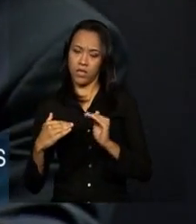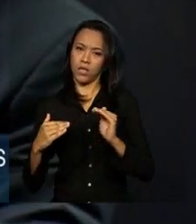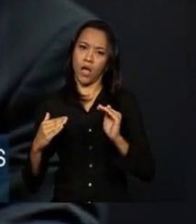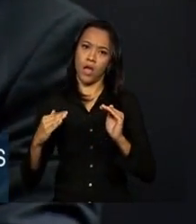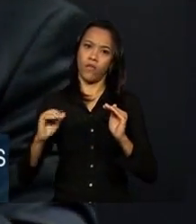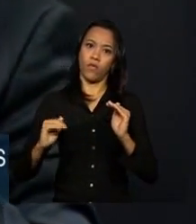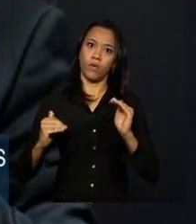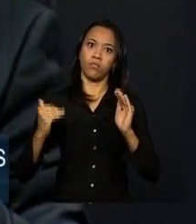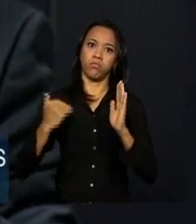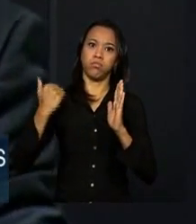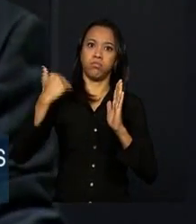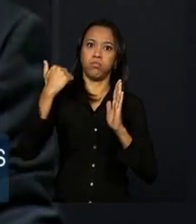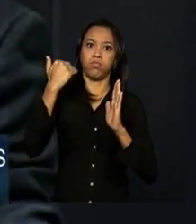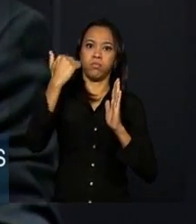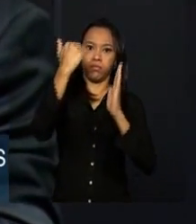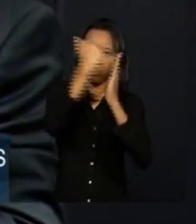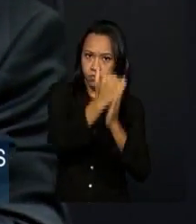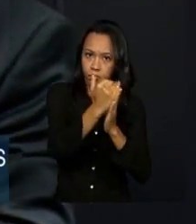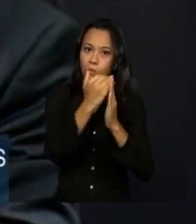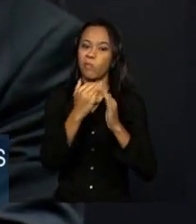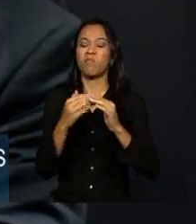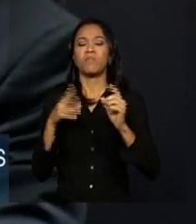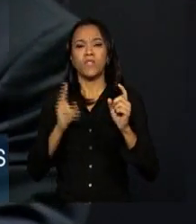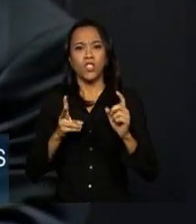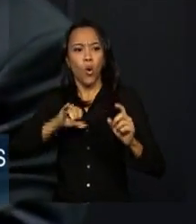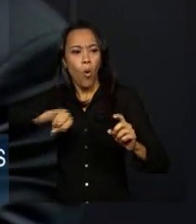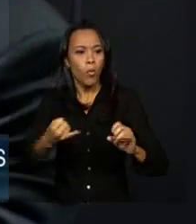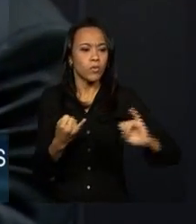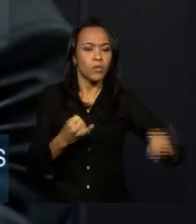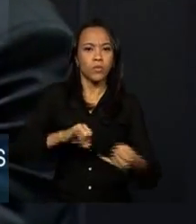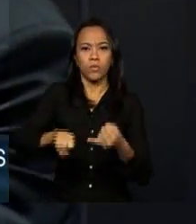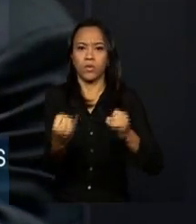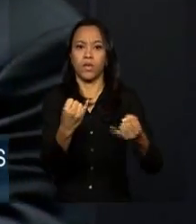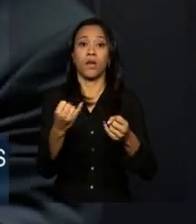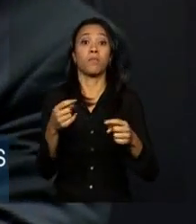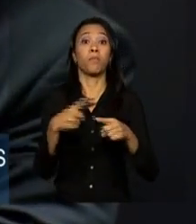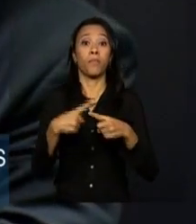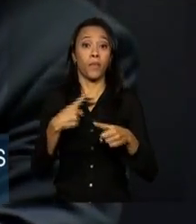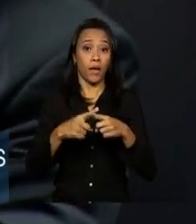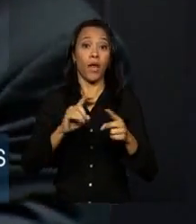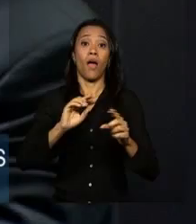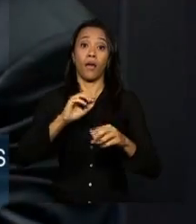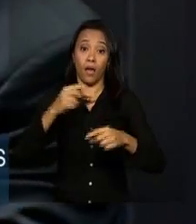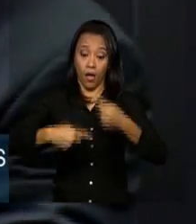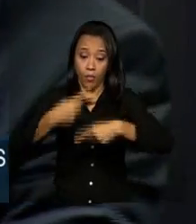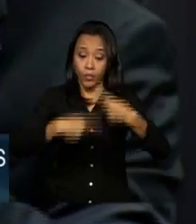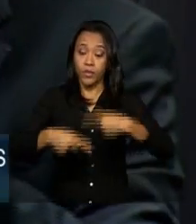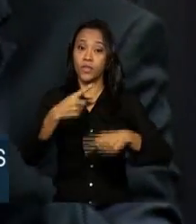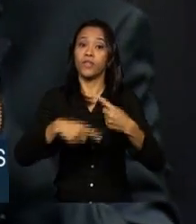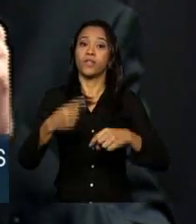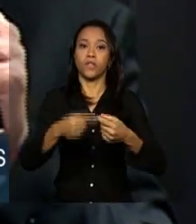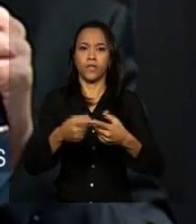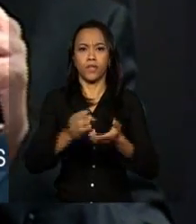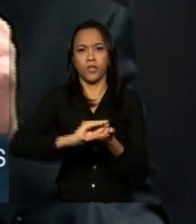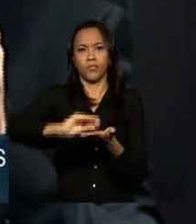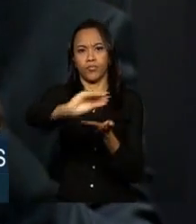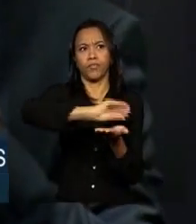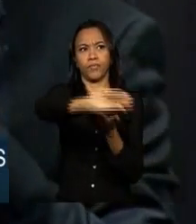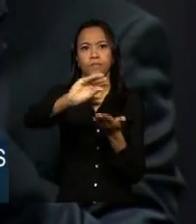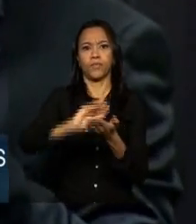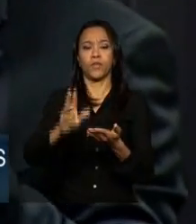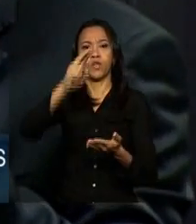num crescimento de investimento num crescimento de oportunidade para que a política seja aplicada nas regiões norte nordeste e